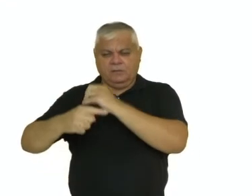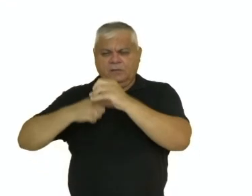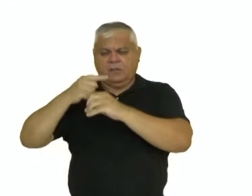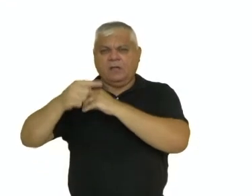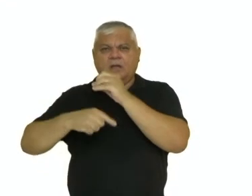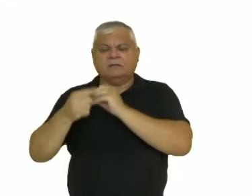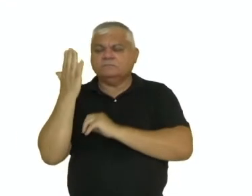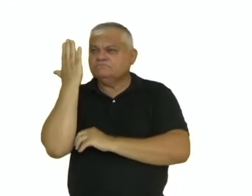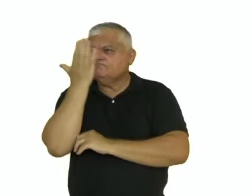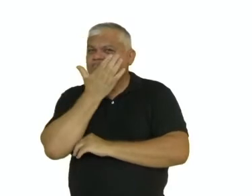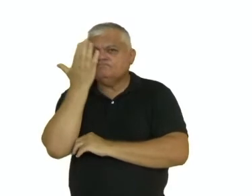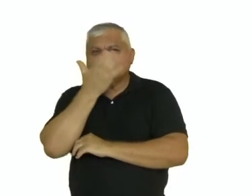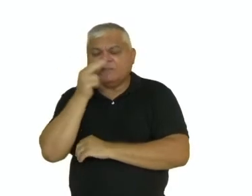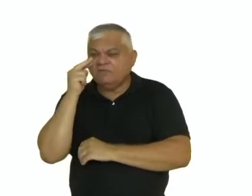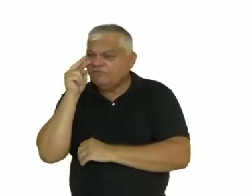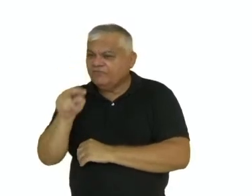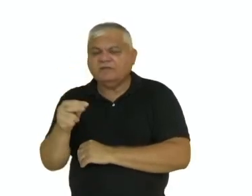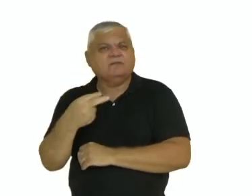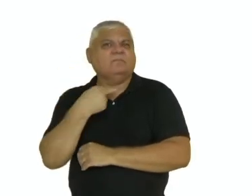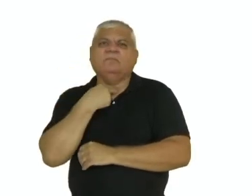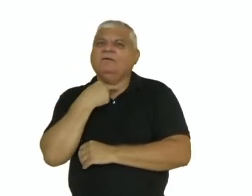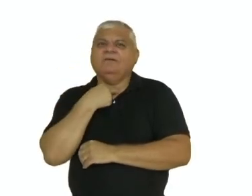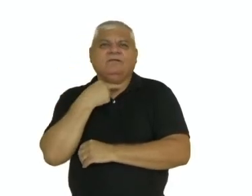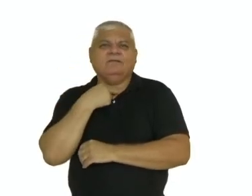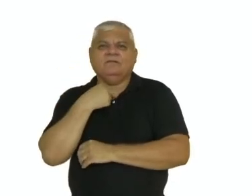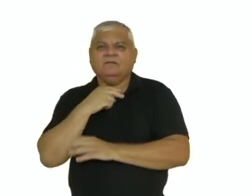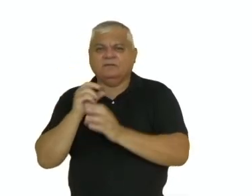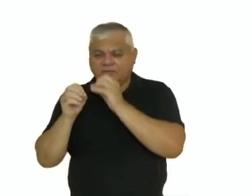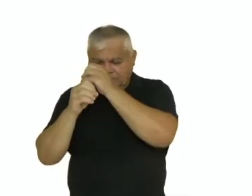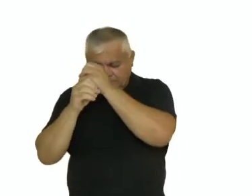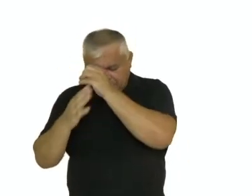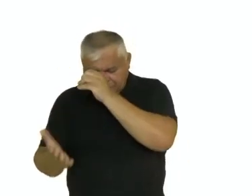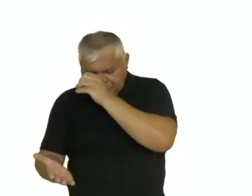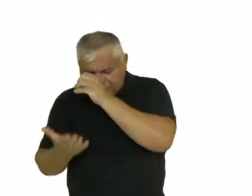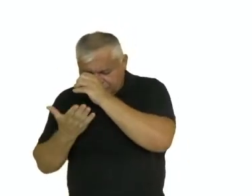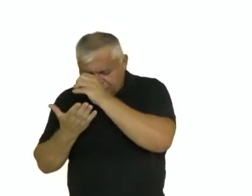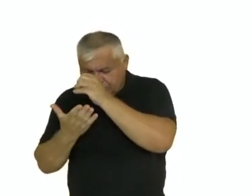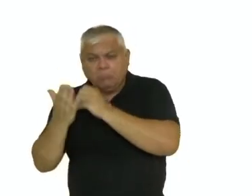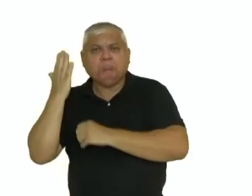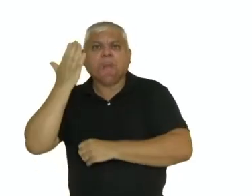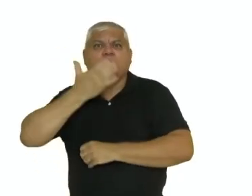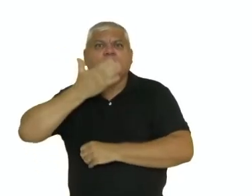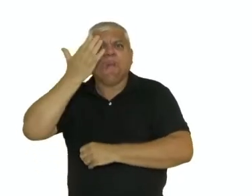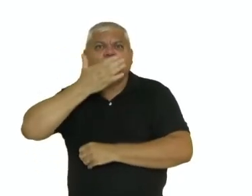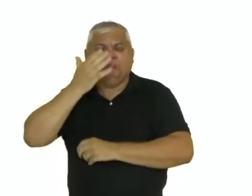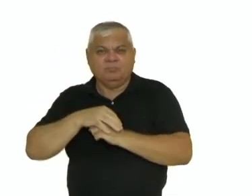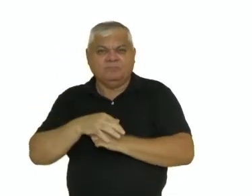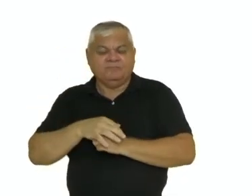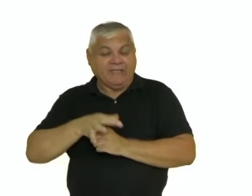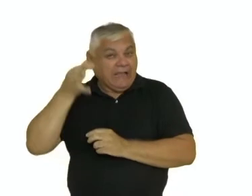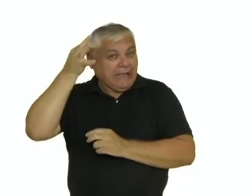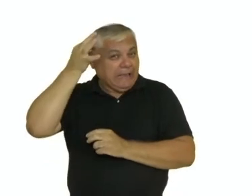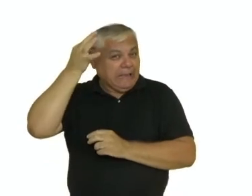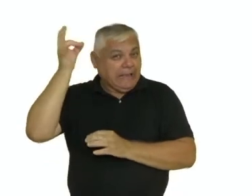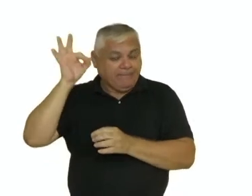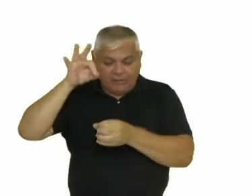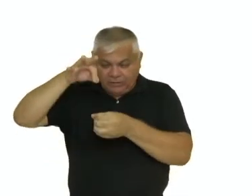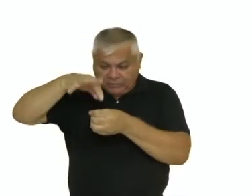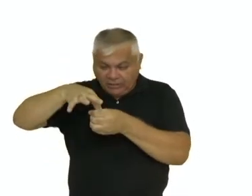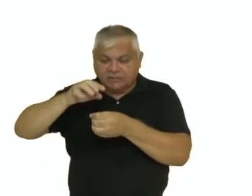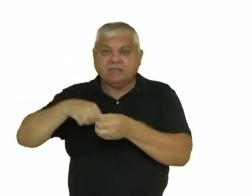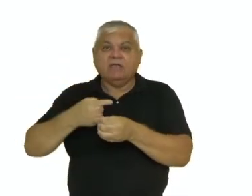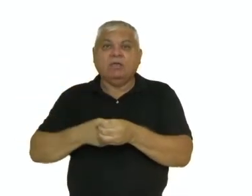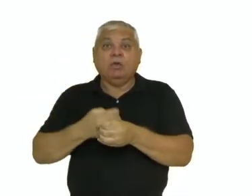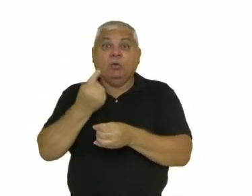que é impossível visualizá-lo mesmo em microscópios ultramodernos. Em um fio de cabelo humano cabem mais de 1 milhão